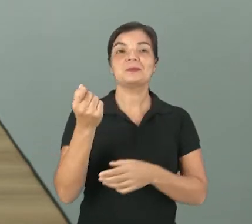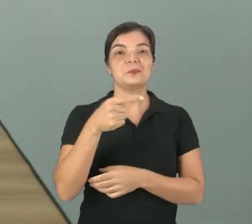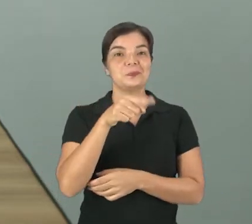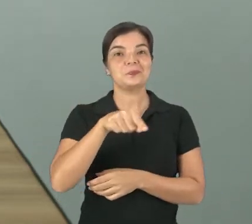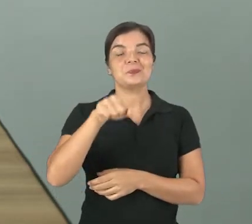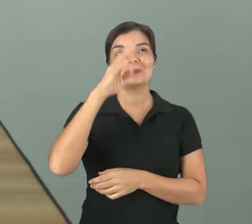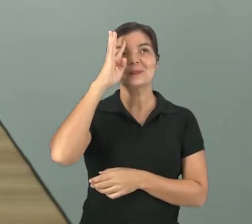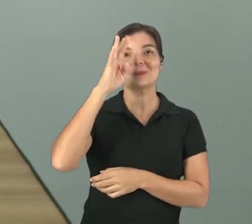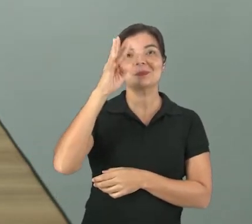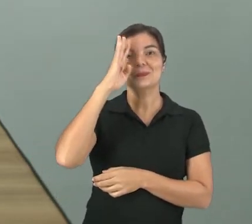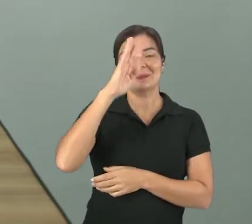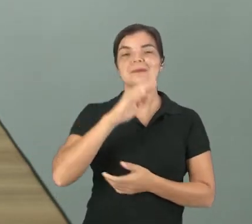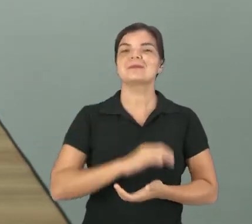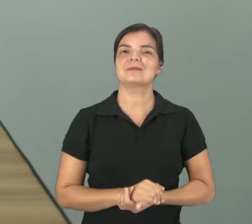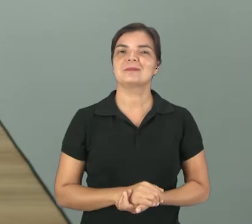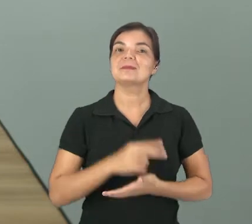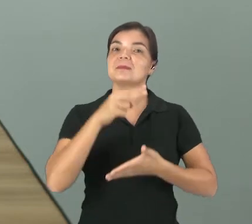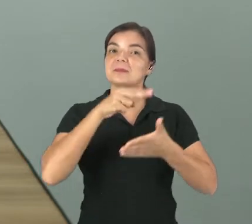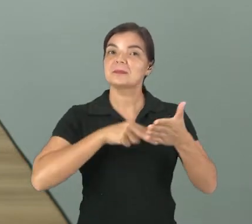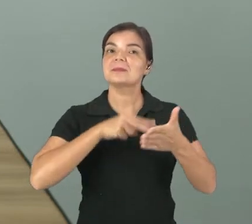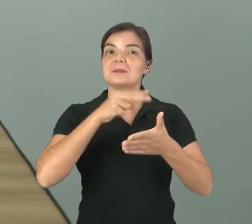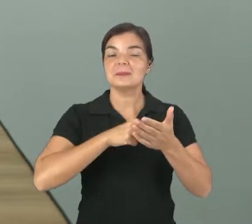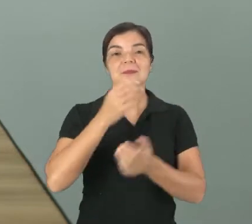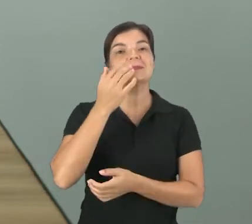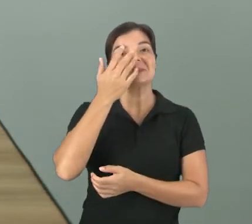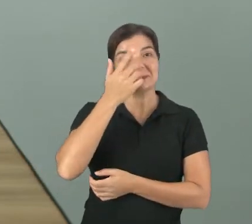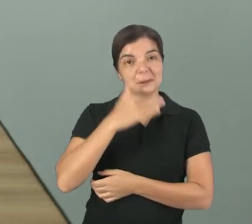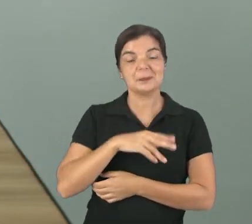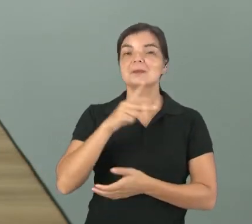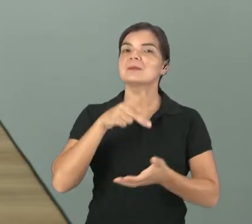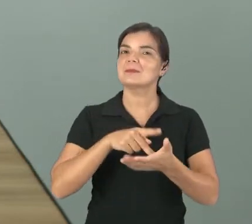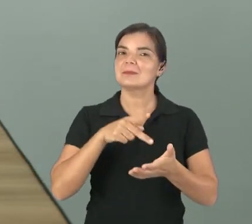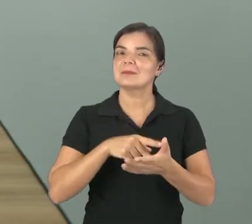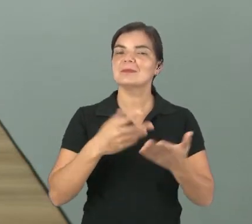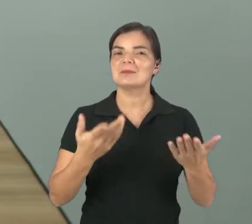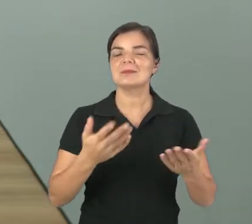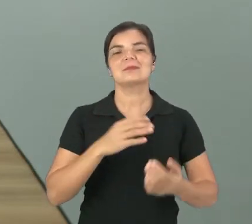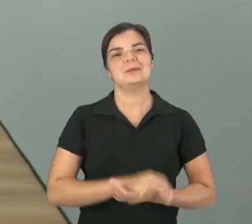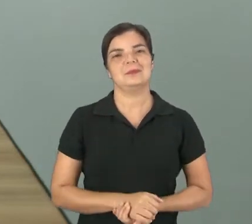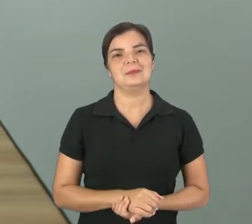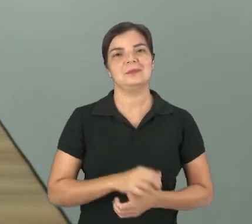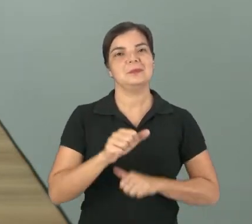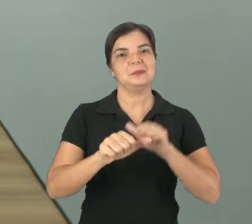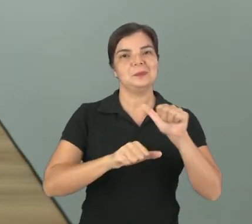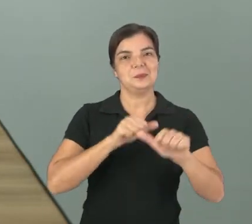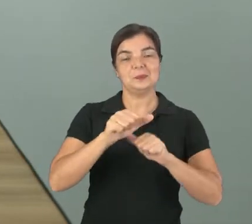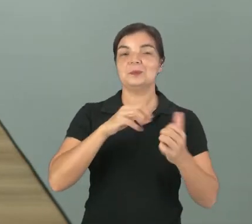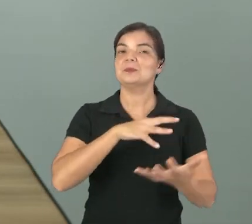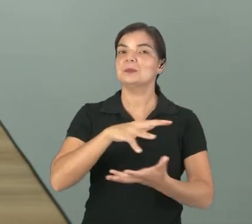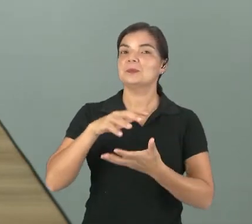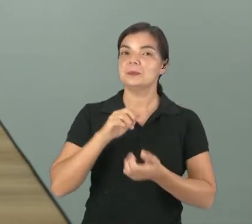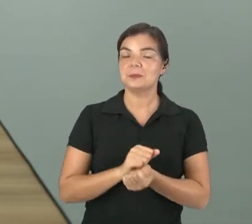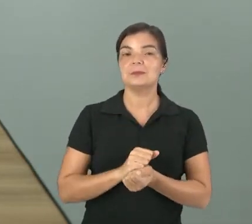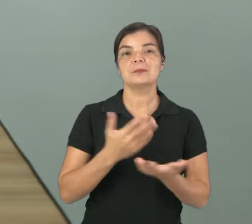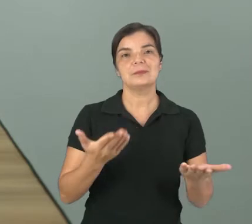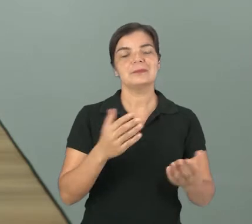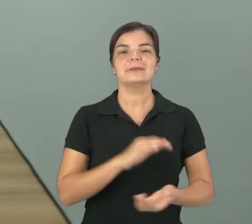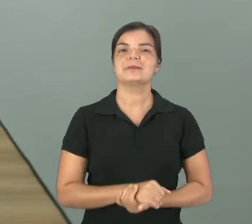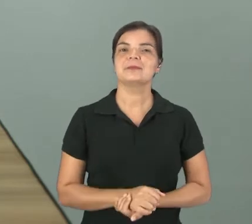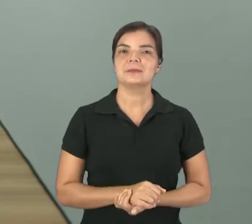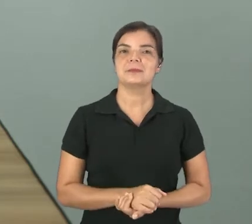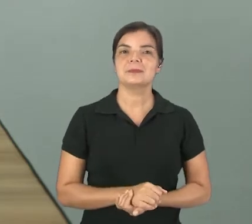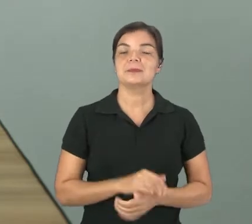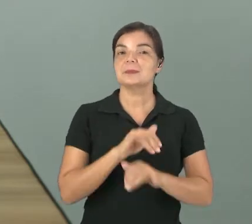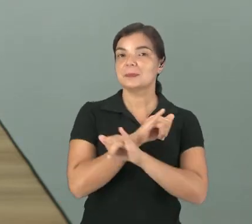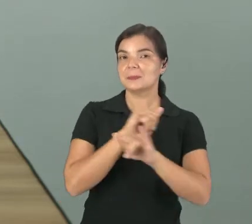que você imagina. Leia para uma criança, não é mesmo? Isso muda o mundo. Então eu deixo aqui para